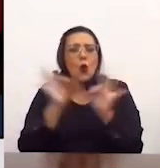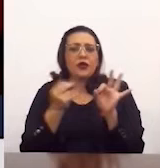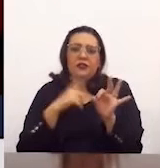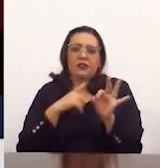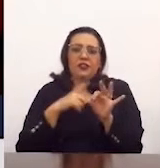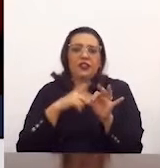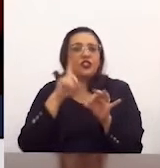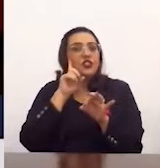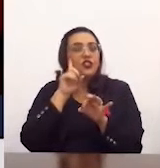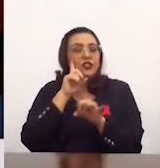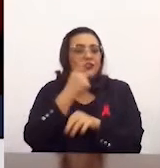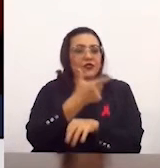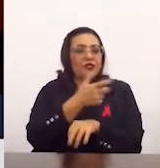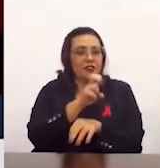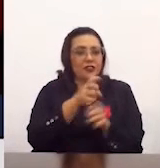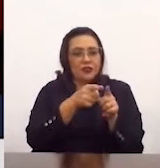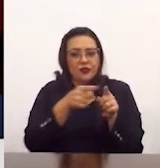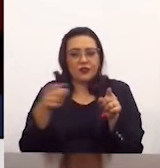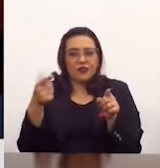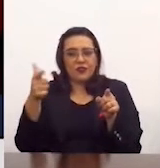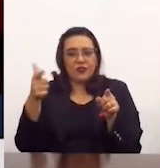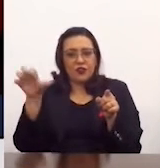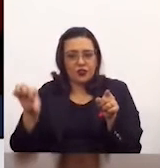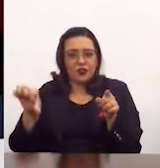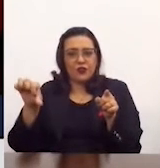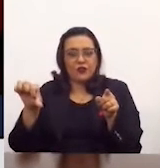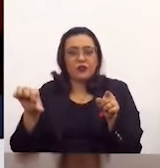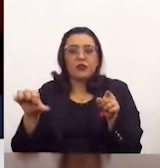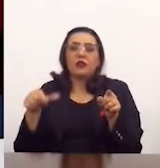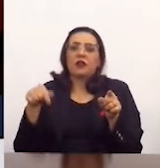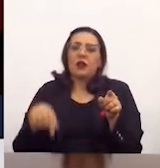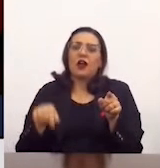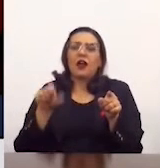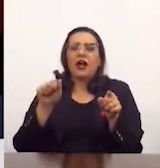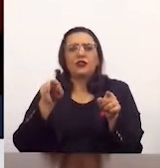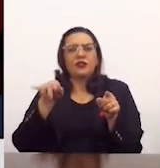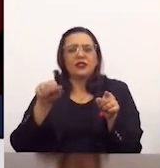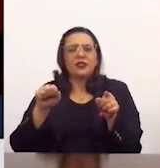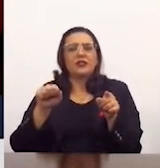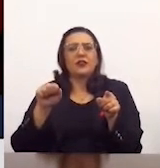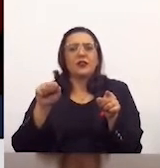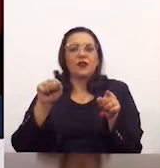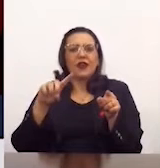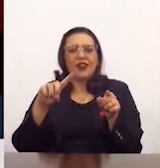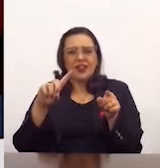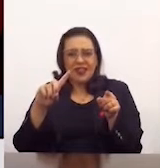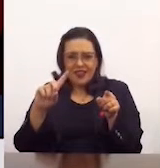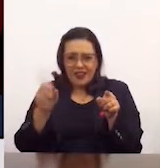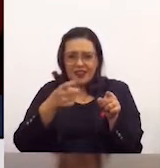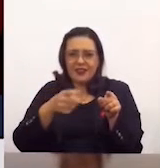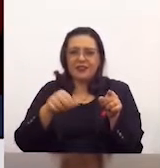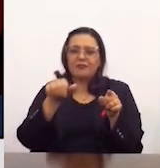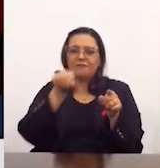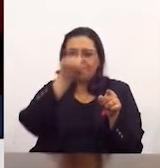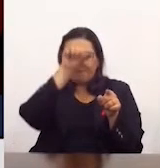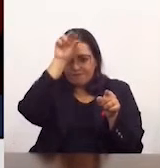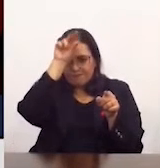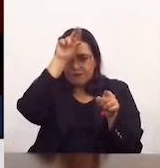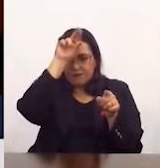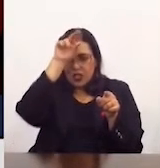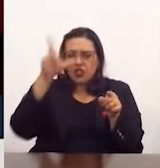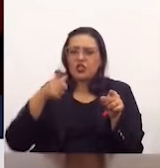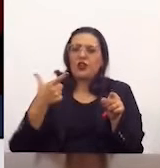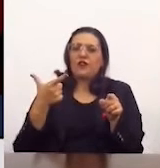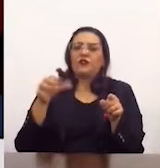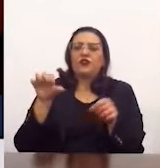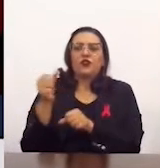Associação Antialcoólica de Votuporanga, Jane Oliveira, apresentou detalhes da Semana Antialcoólica, que segue até a próxima